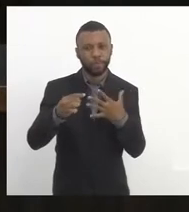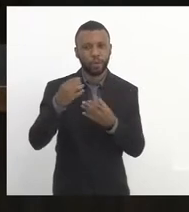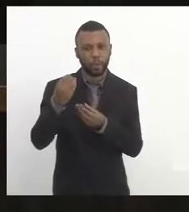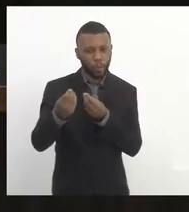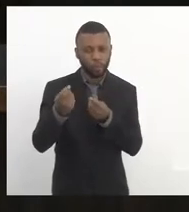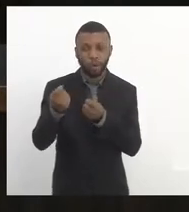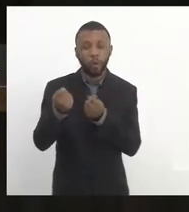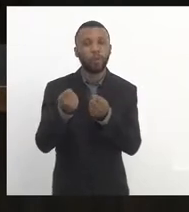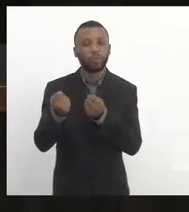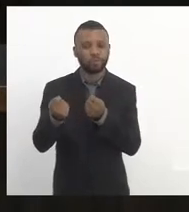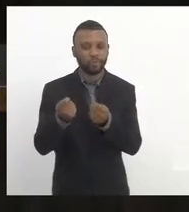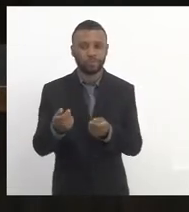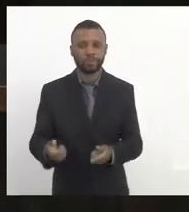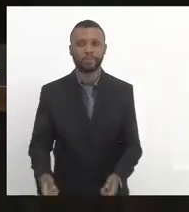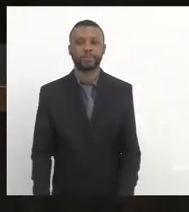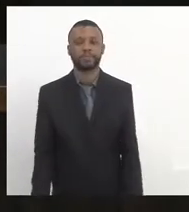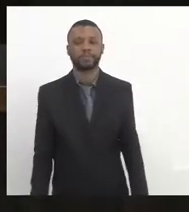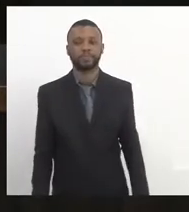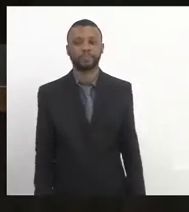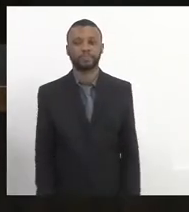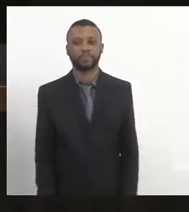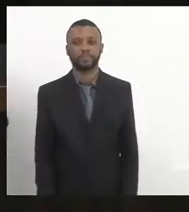Controle.